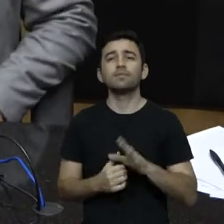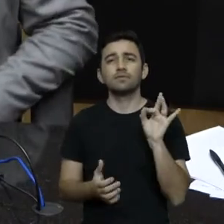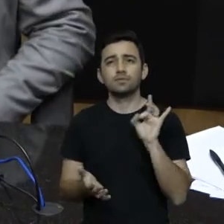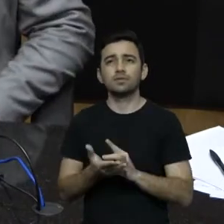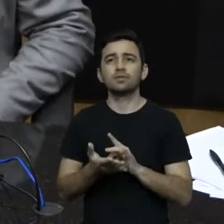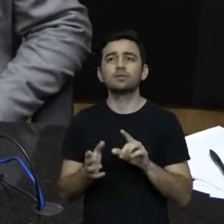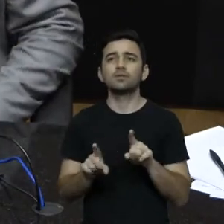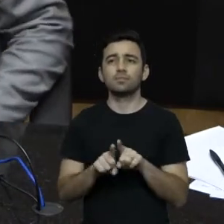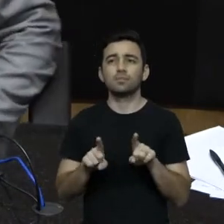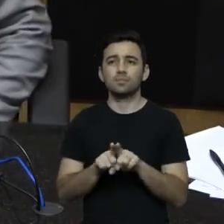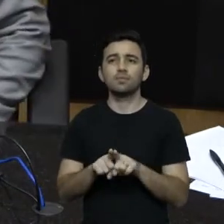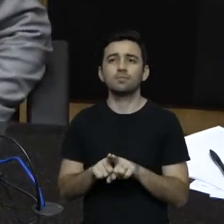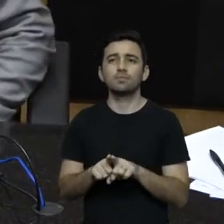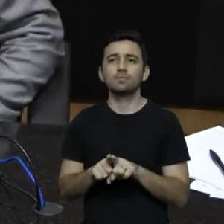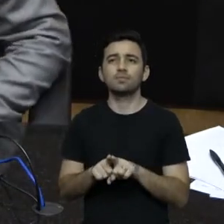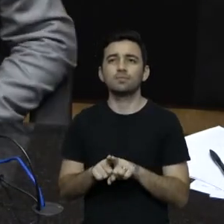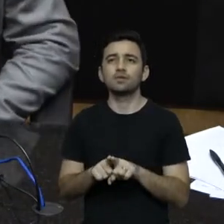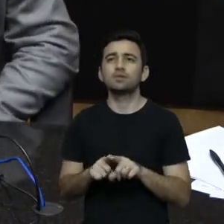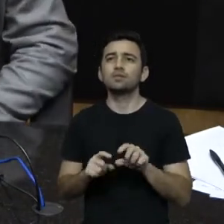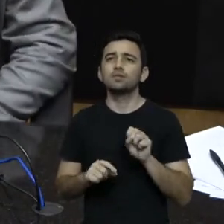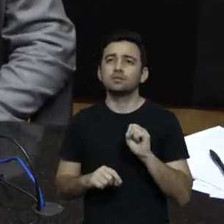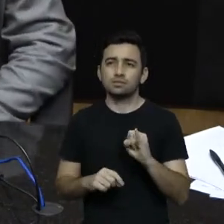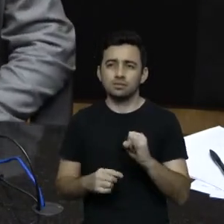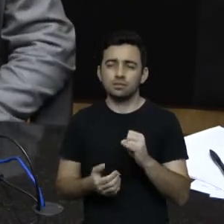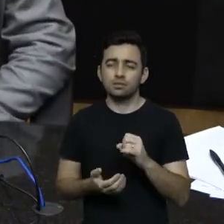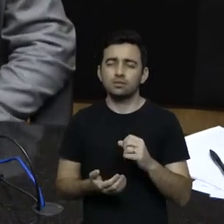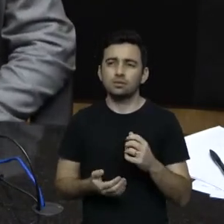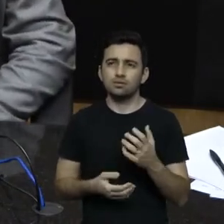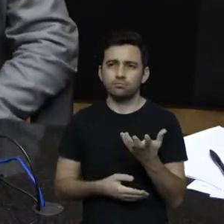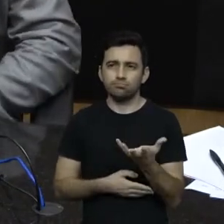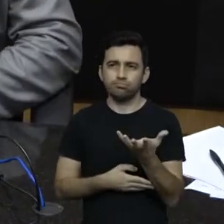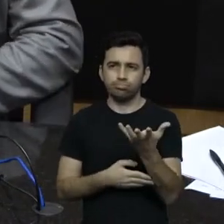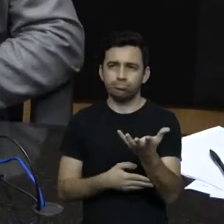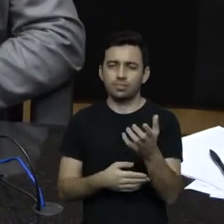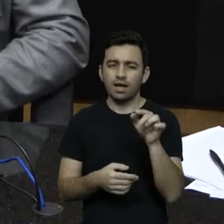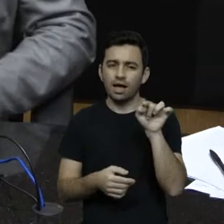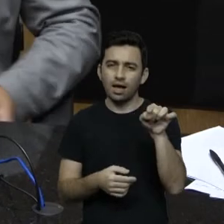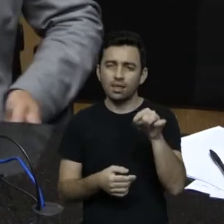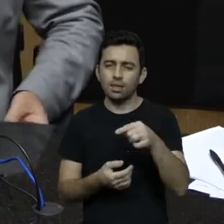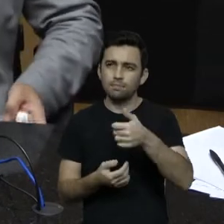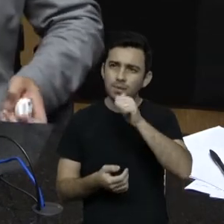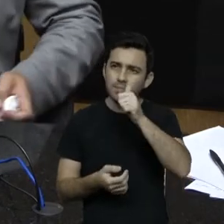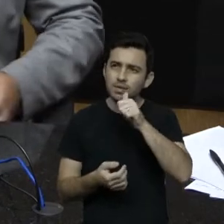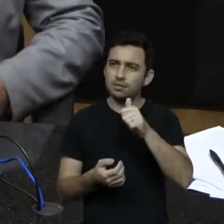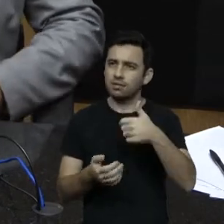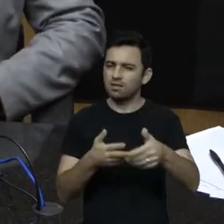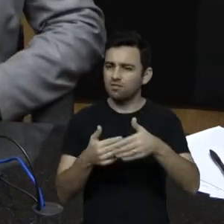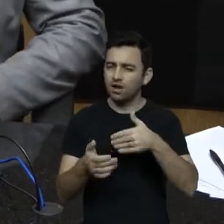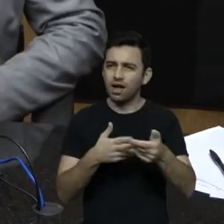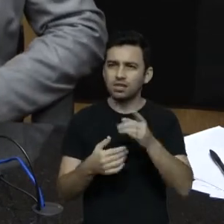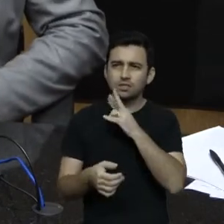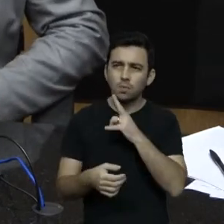também que quando é servido uma bebida num balcão de um bar e uma lanchonete de um hotel de um